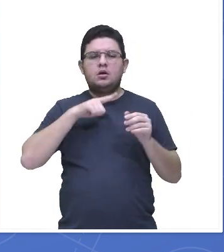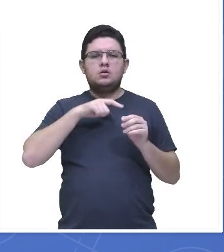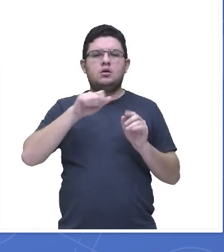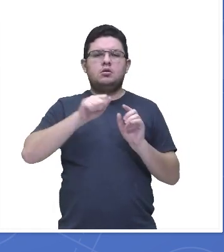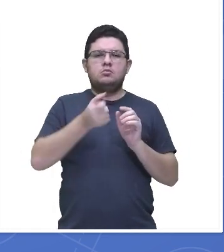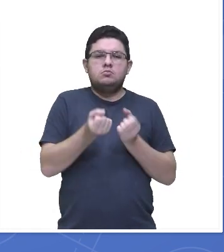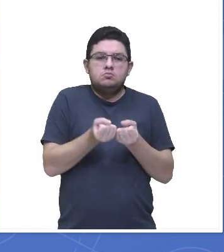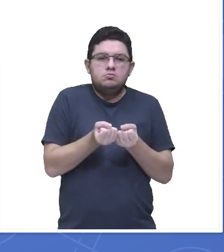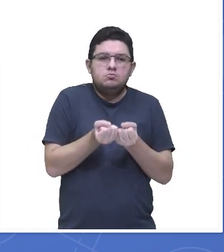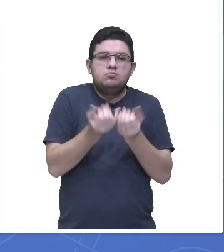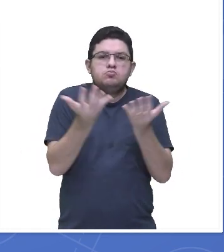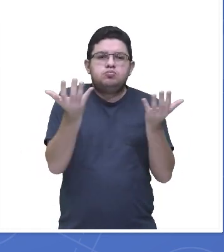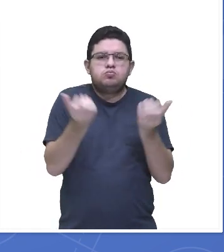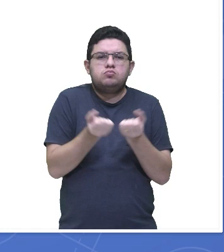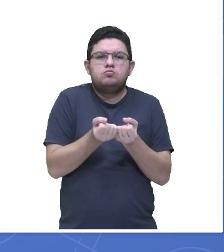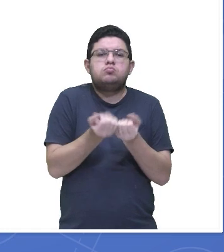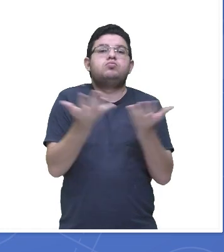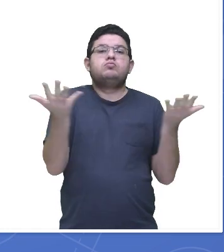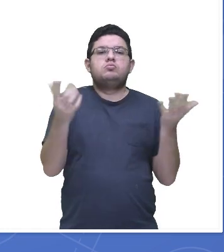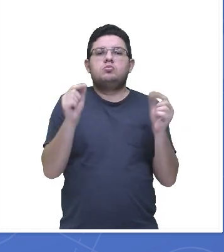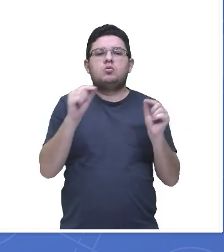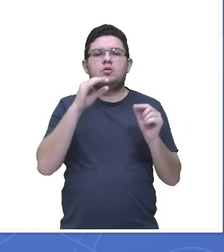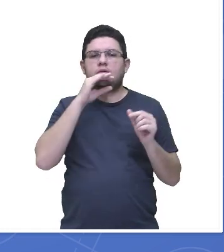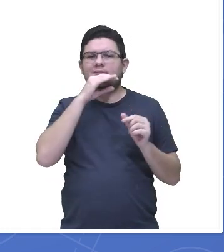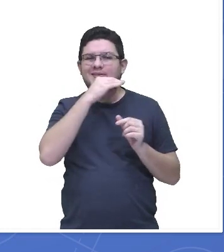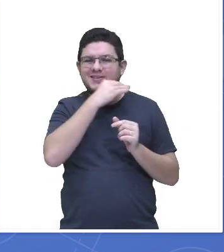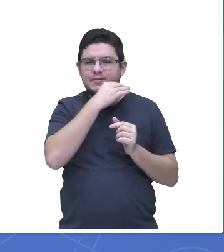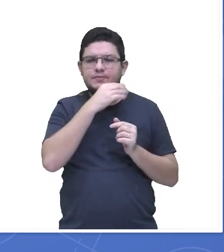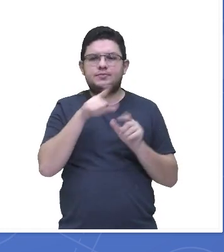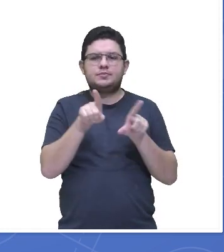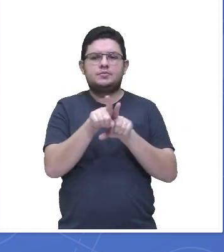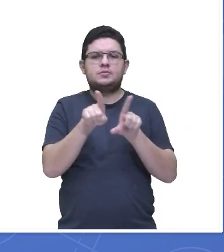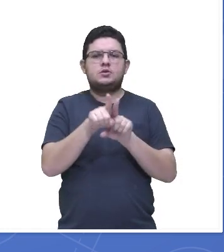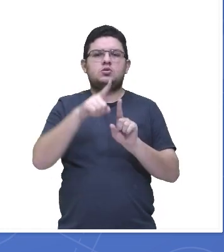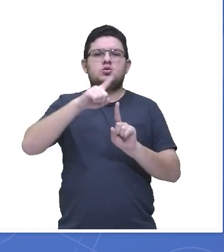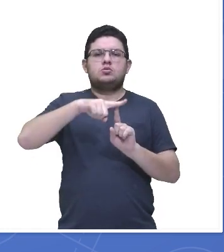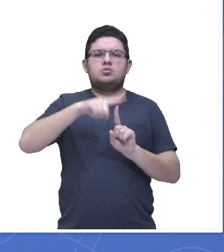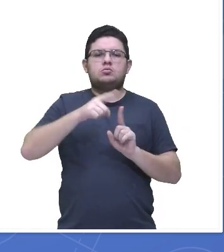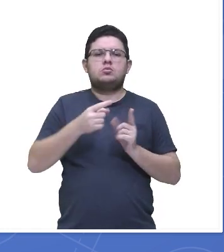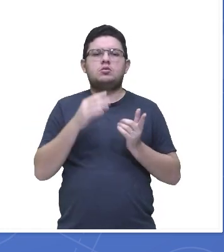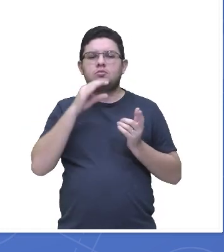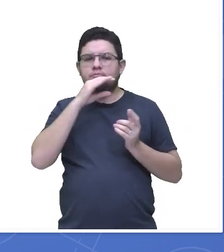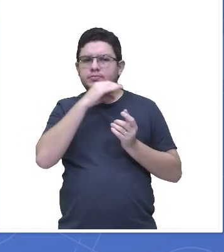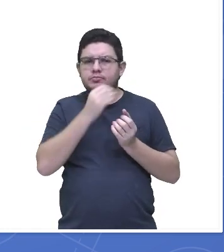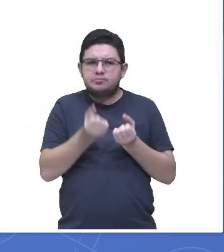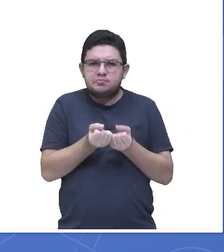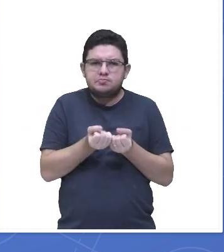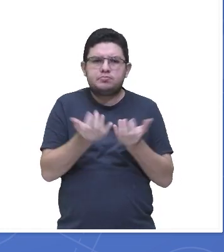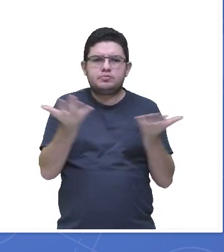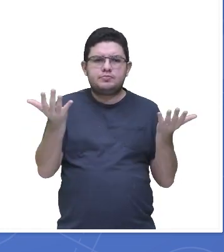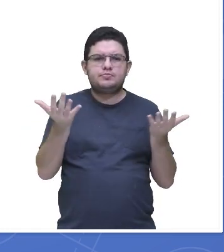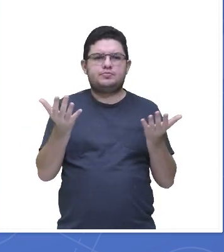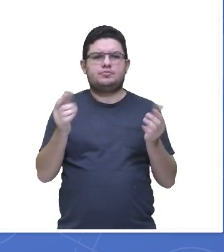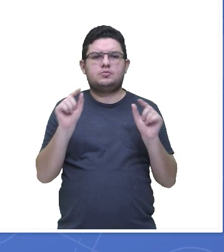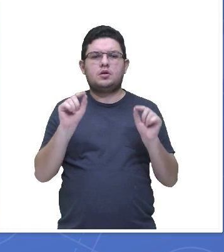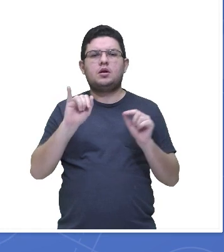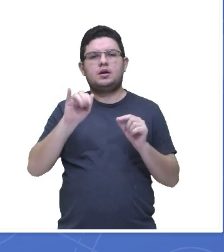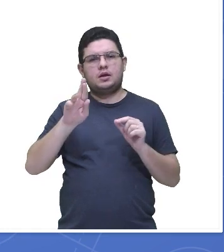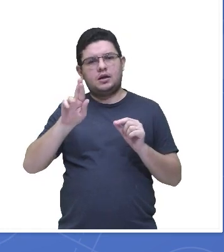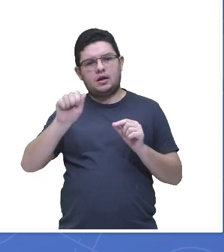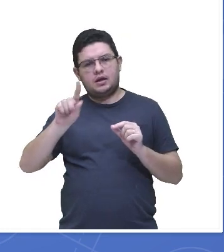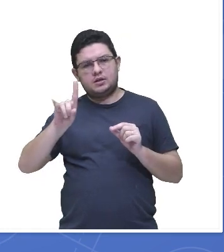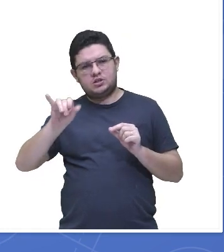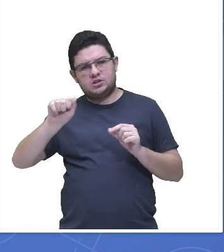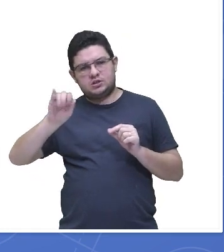pelo corpo é também uma forma de transmissão do calor, que é chamada de irradiação térmica. As características,